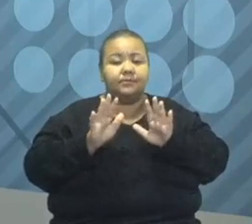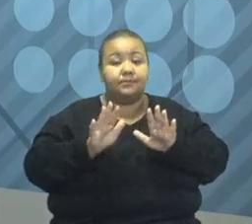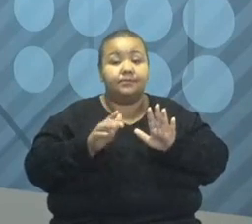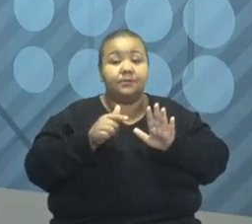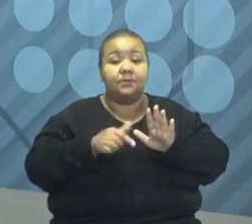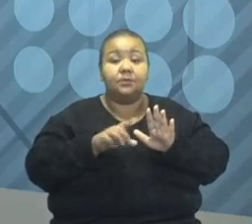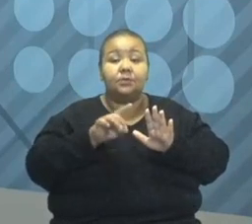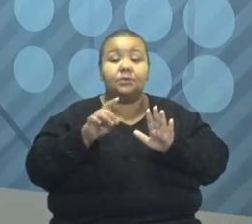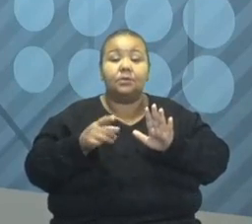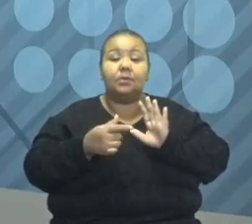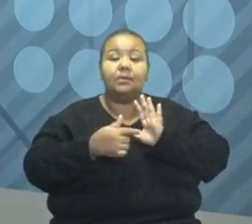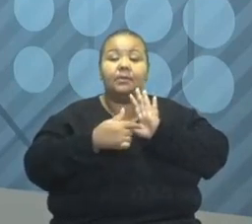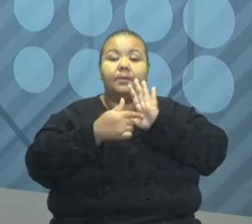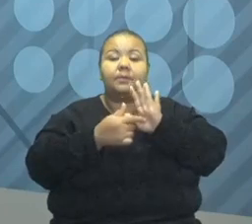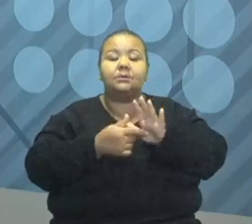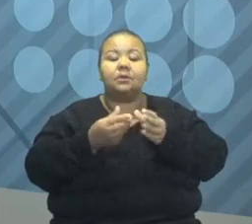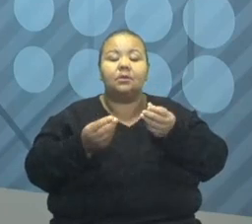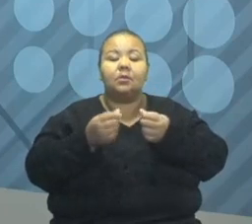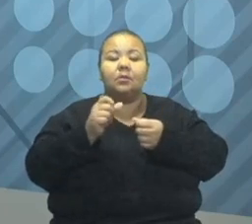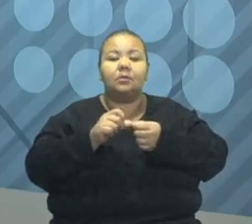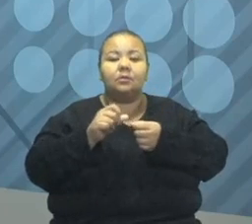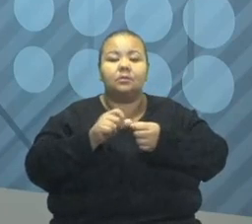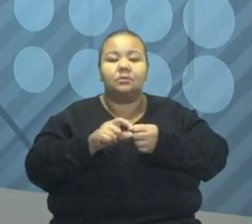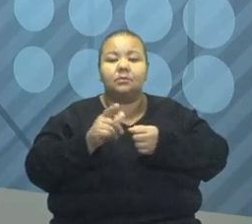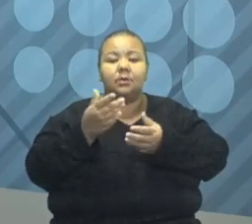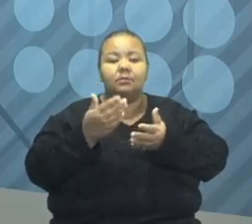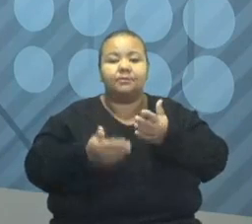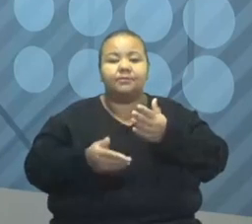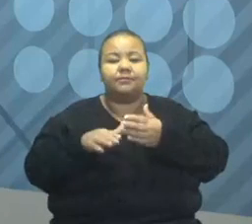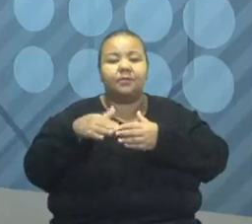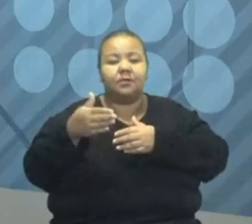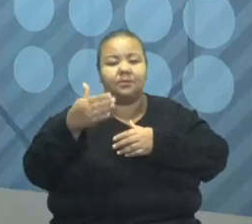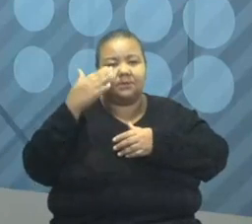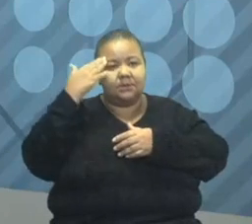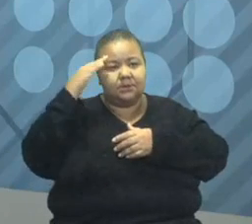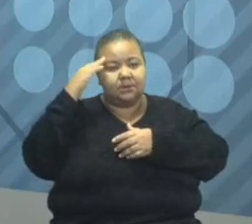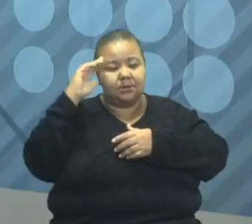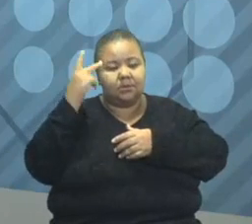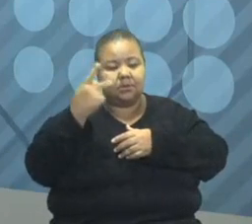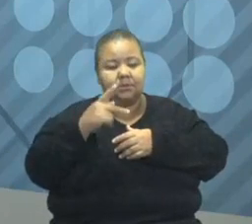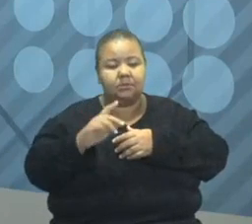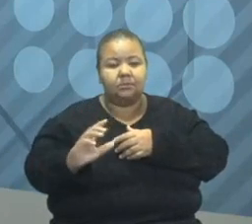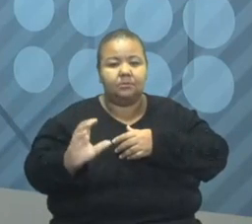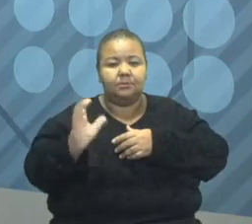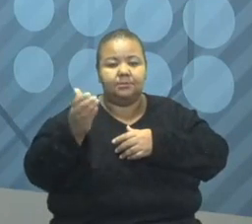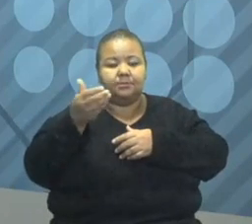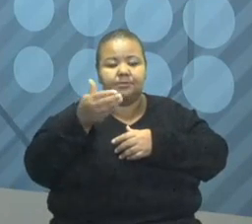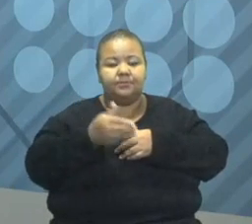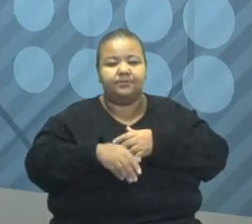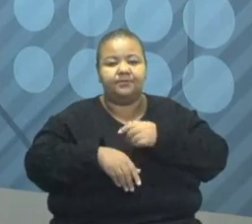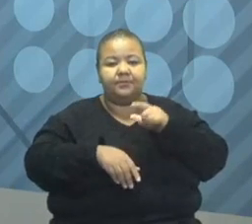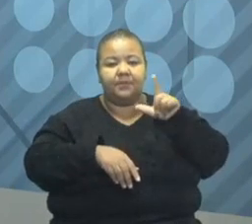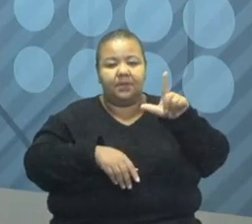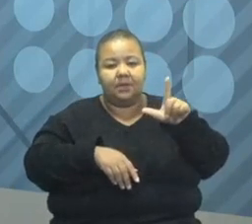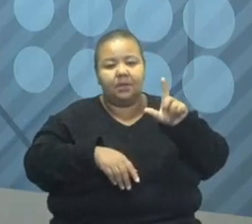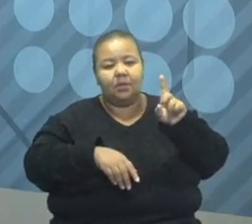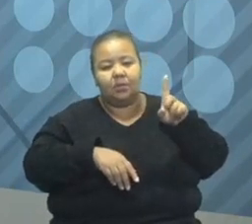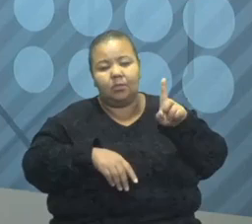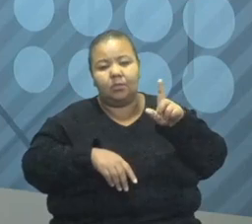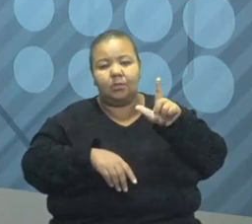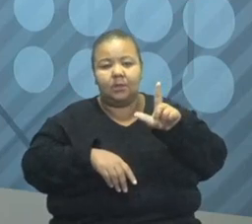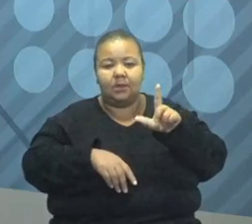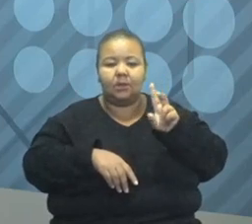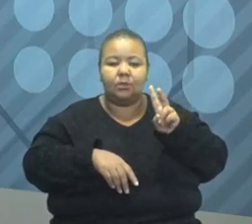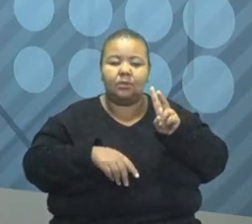Isso é só para indicar a operação, para você não se perder. Quando você entende o que está acontecendo naquela operação da nossa linha 1, linha 2, o que